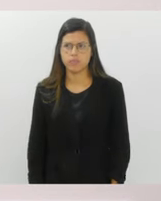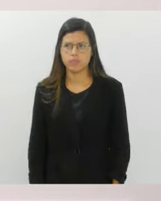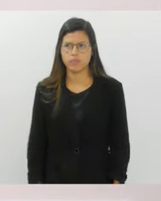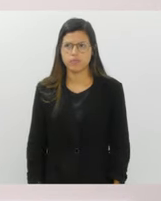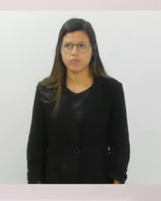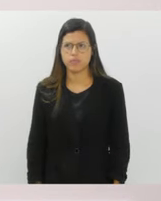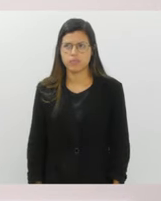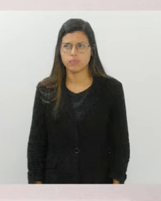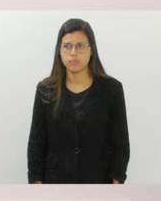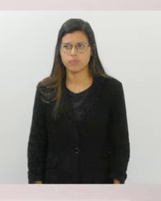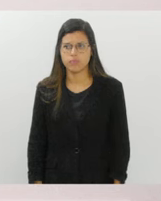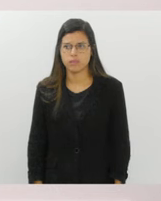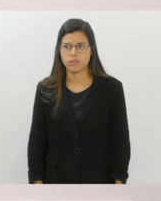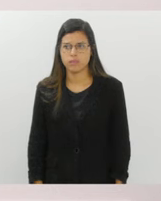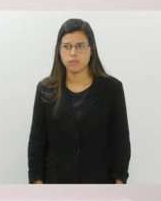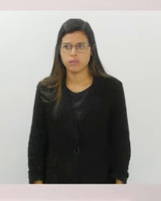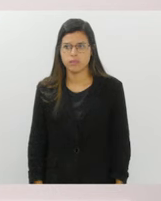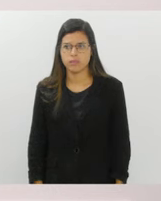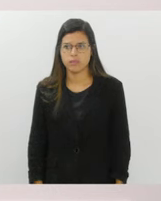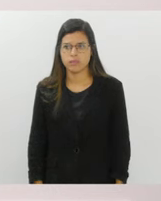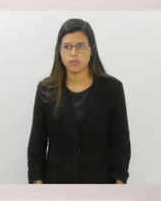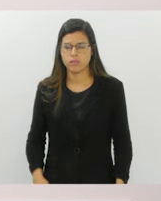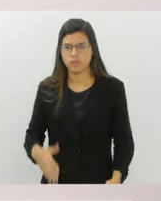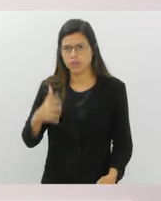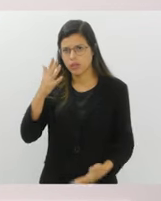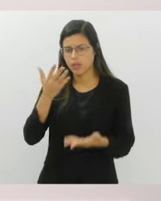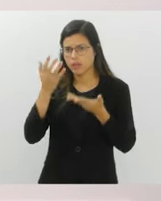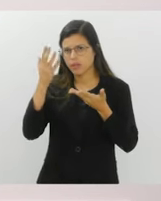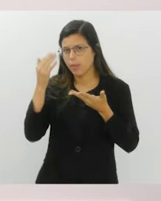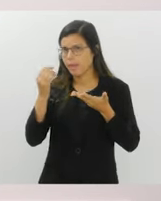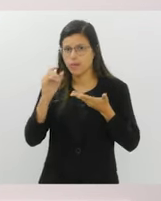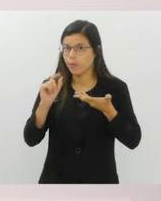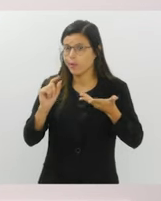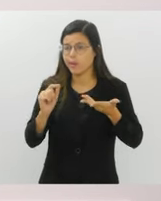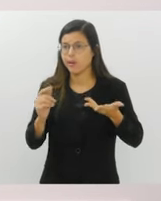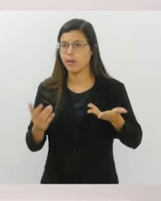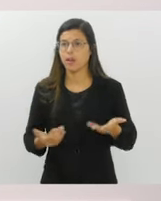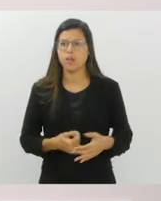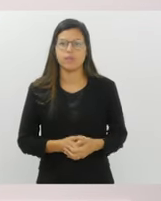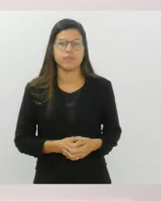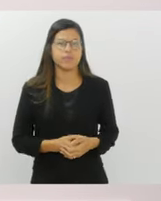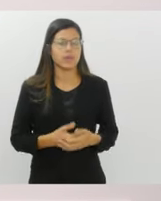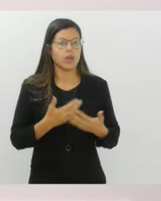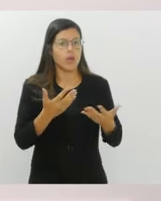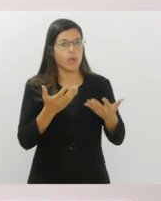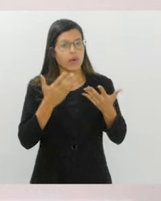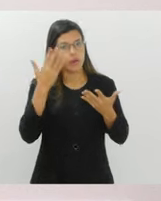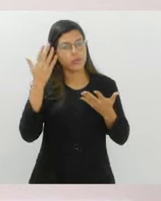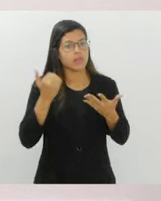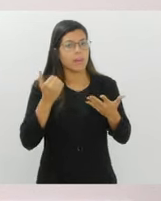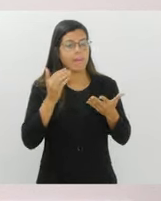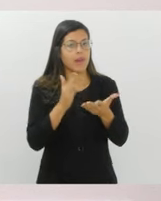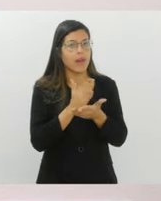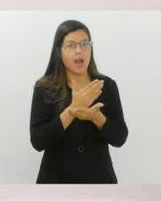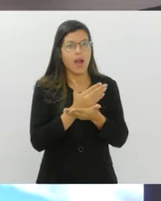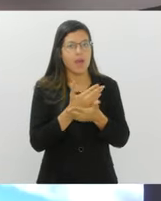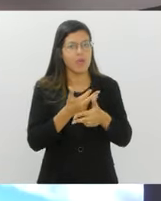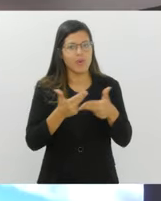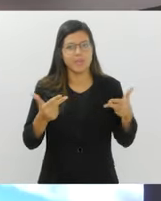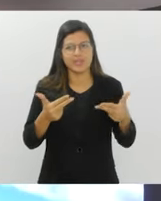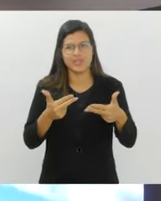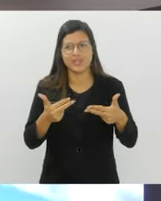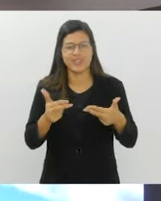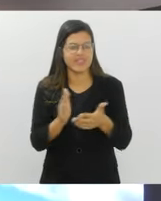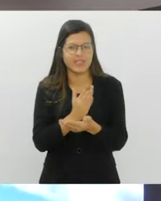isso. O senhor quer saber exatamente... Eu quero saber concretamente algumas questões.